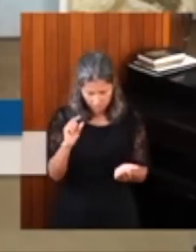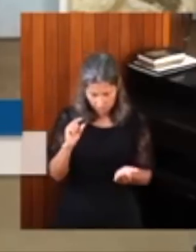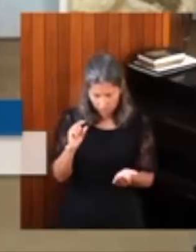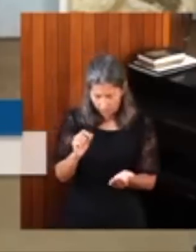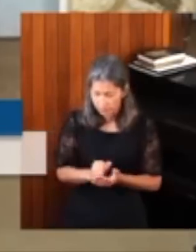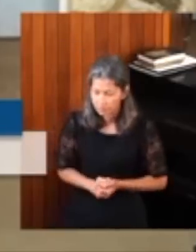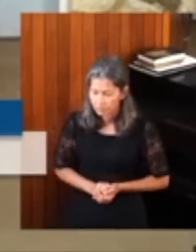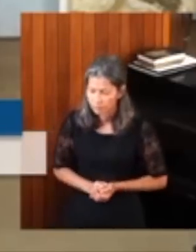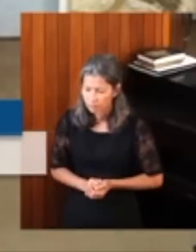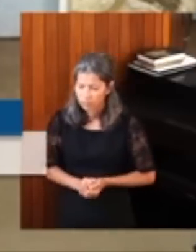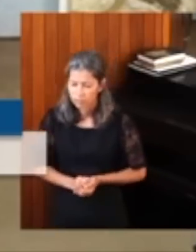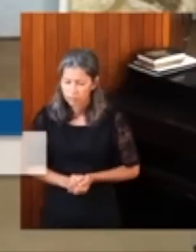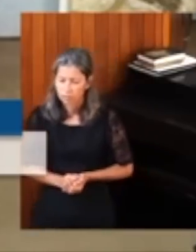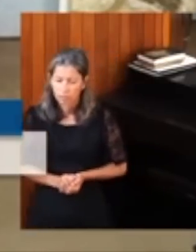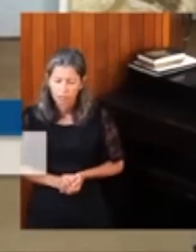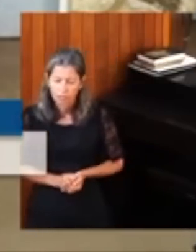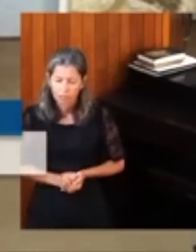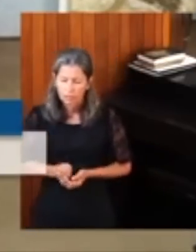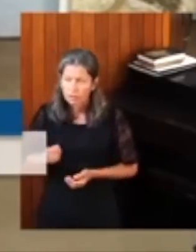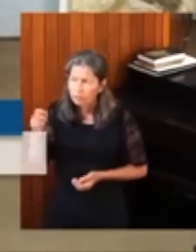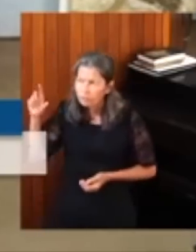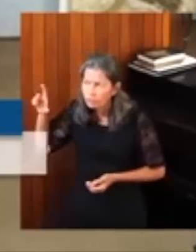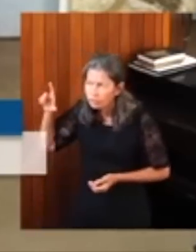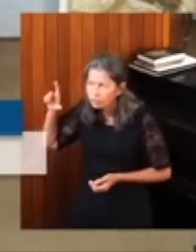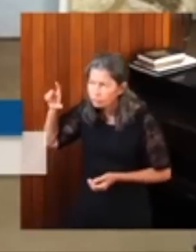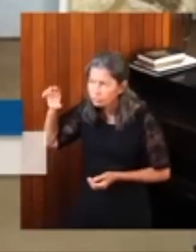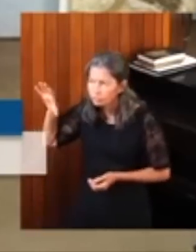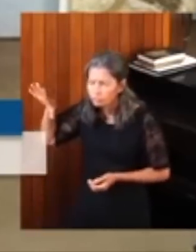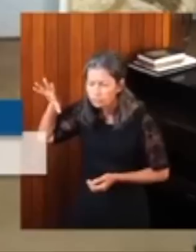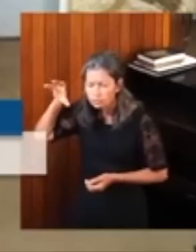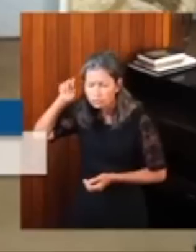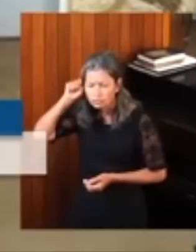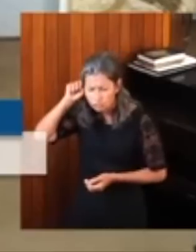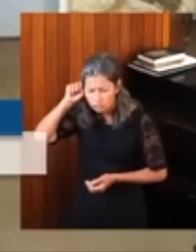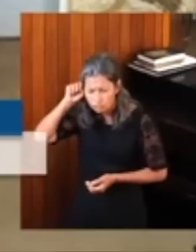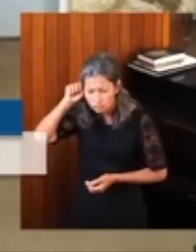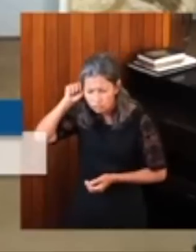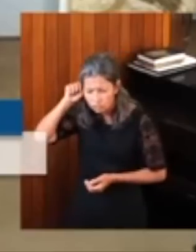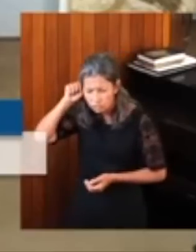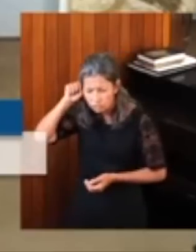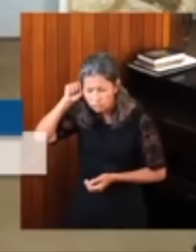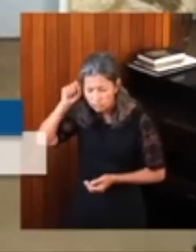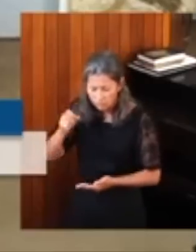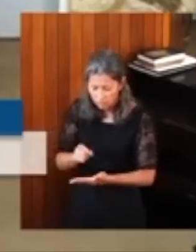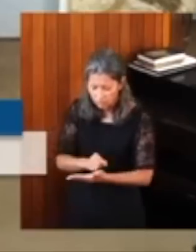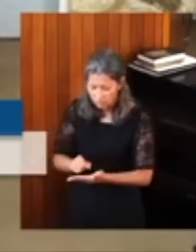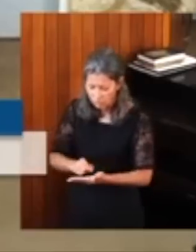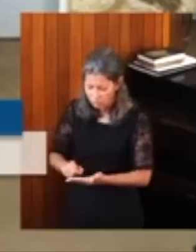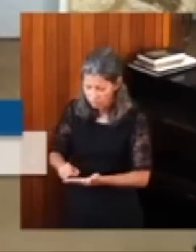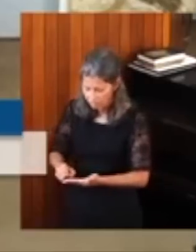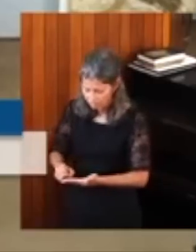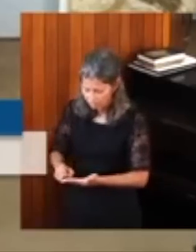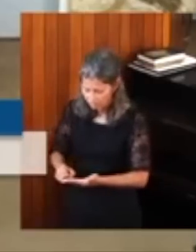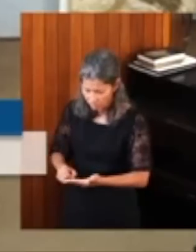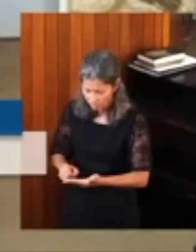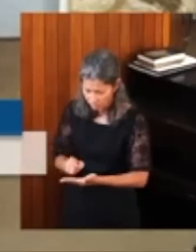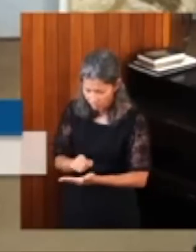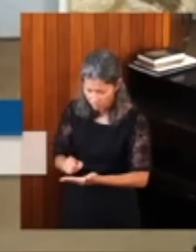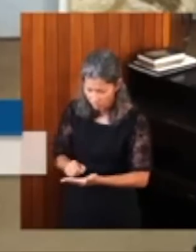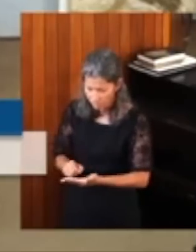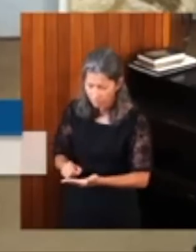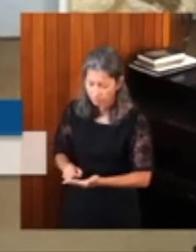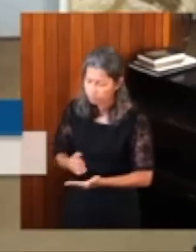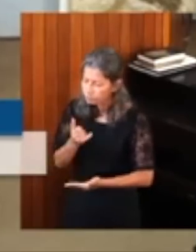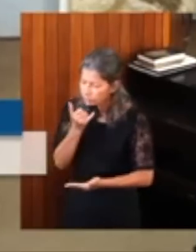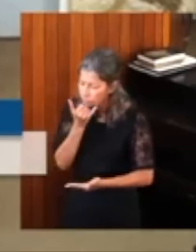falaram, eu ia escrever, mas ouvi uma voz do céu dizendo, guarde em segredo as coisas que os 7 trovões